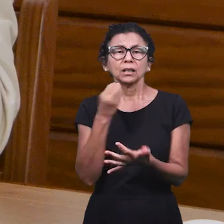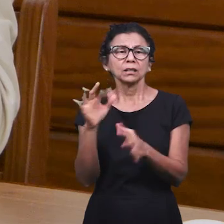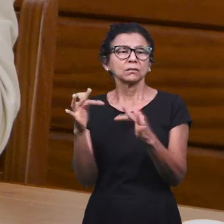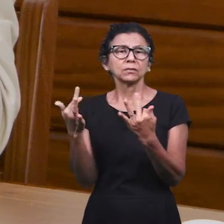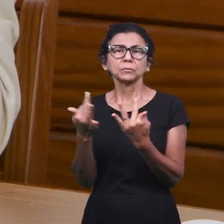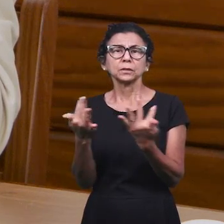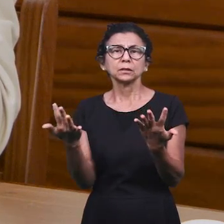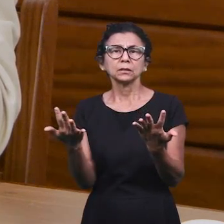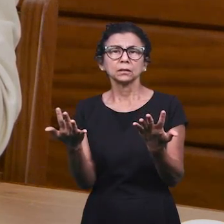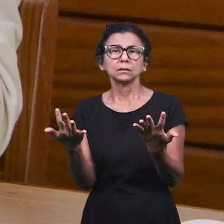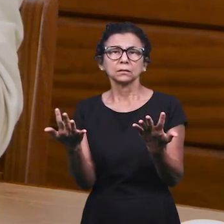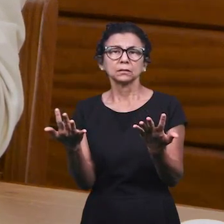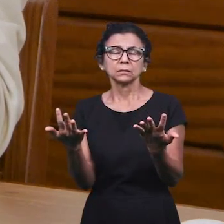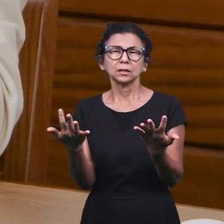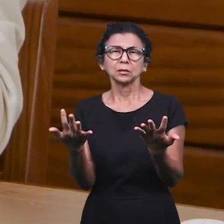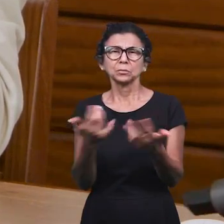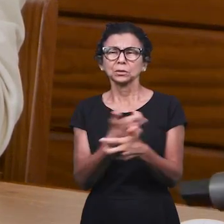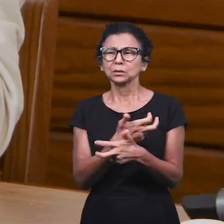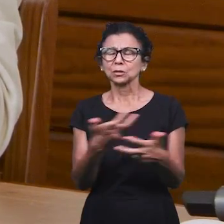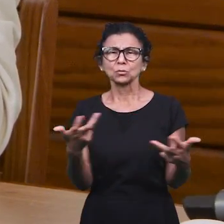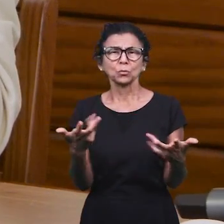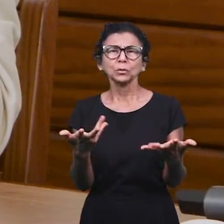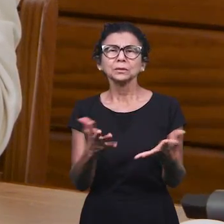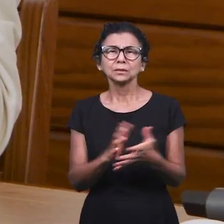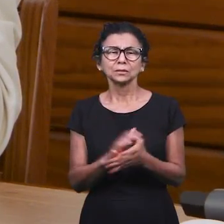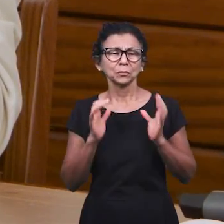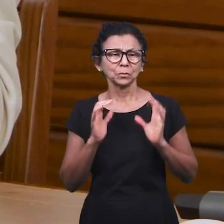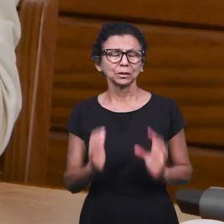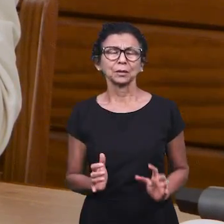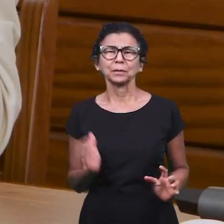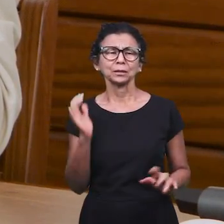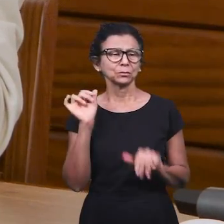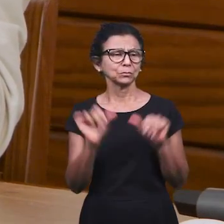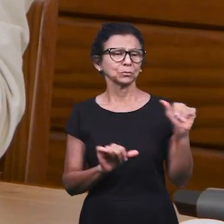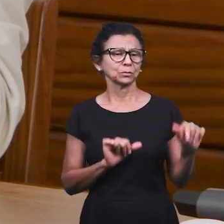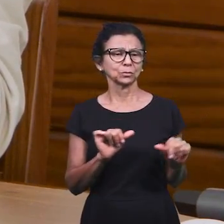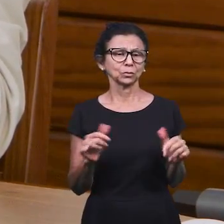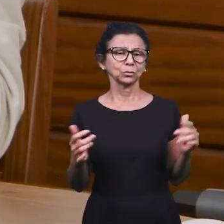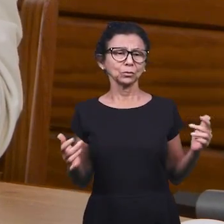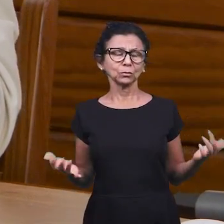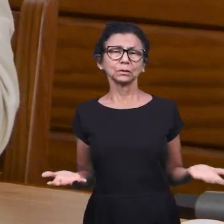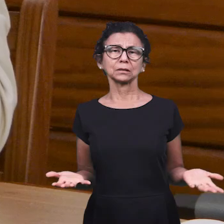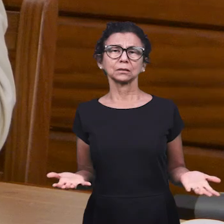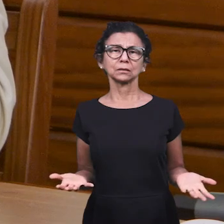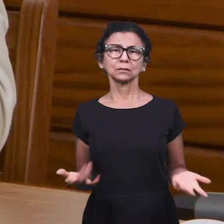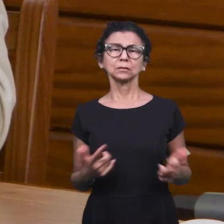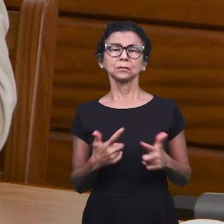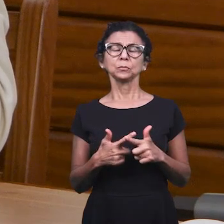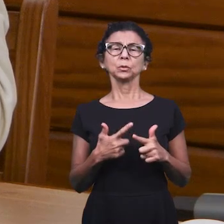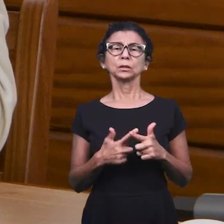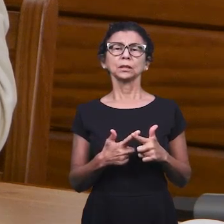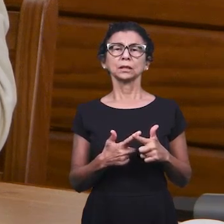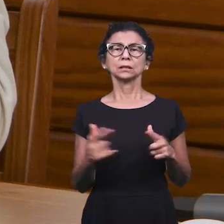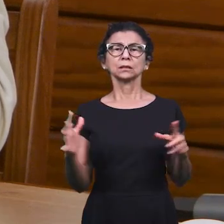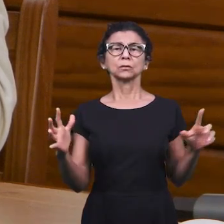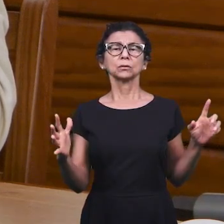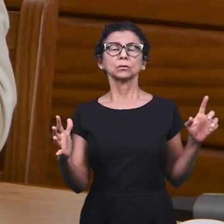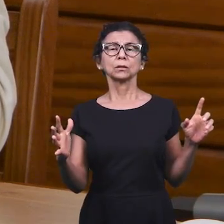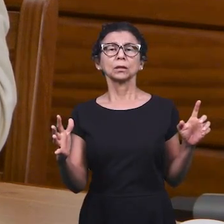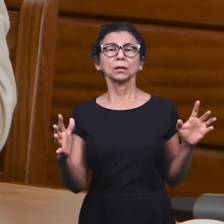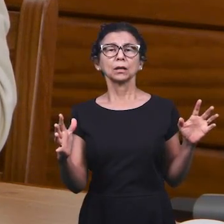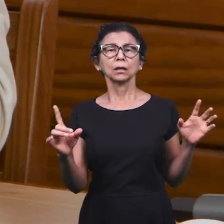ataques que vem sofrendo durante os séculos a família, ataque não é de hoje, né? Por que a família está sob ataque? É muito simples a